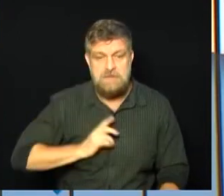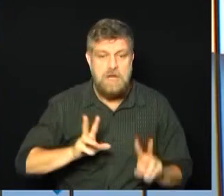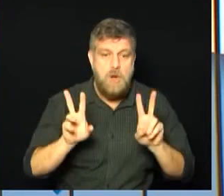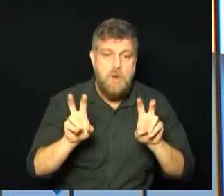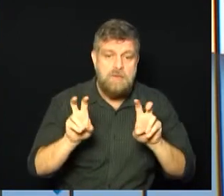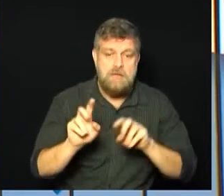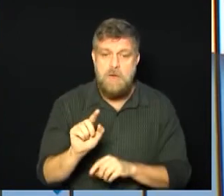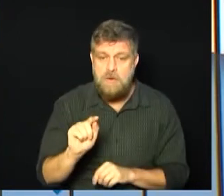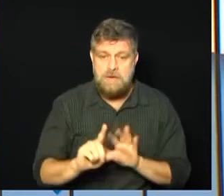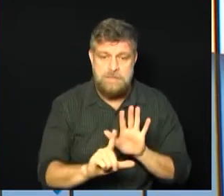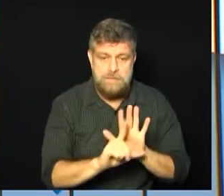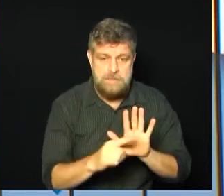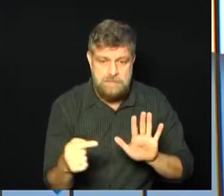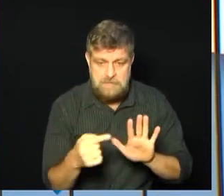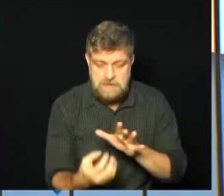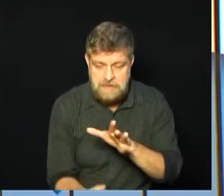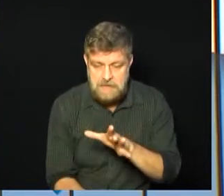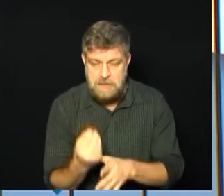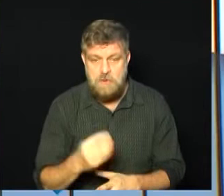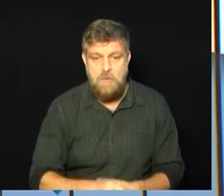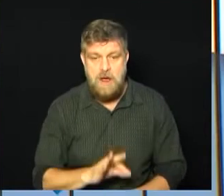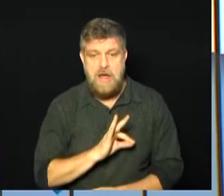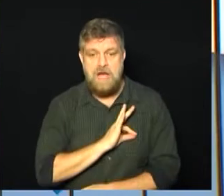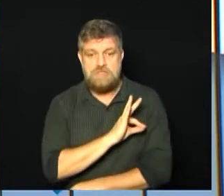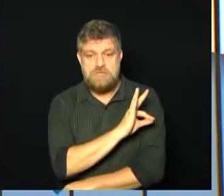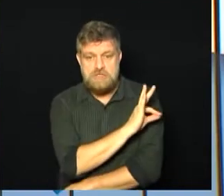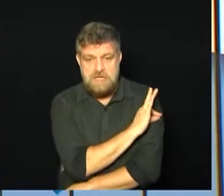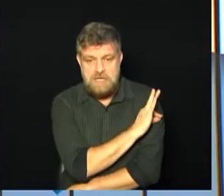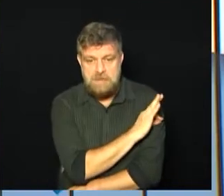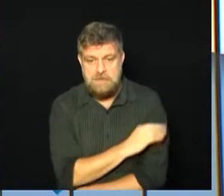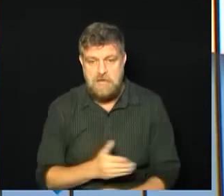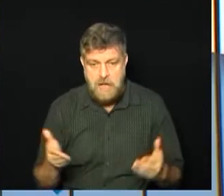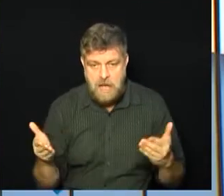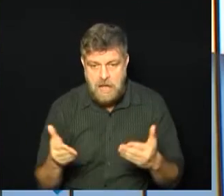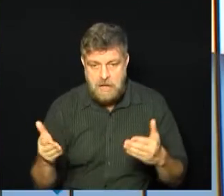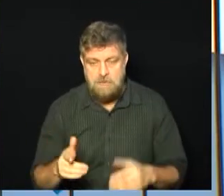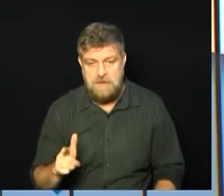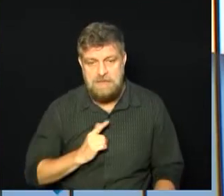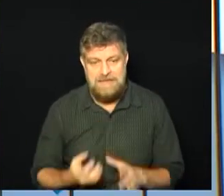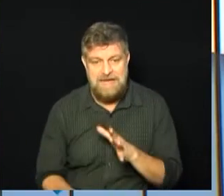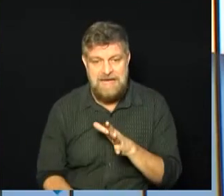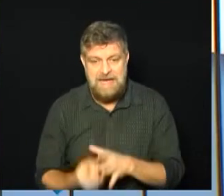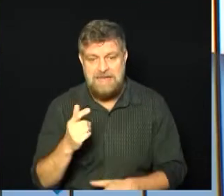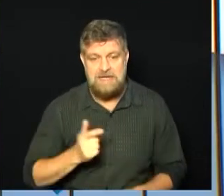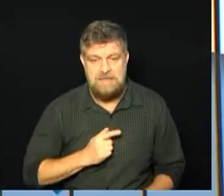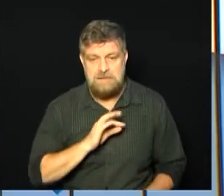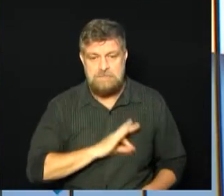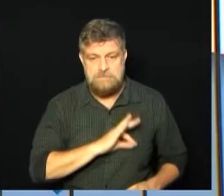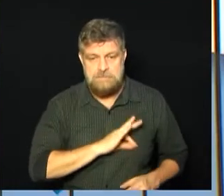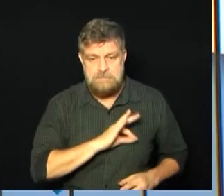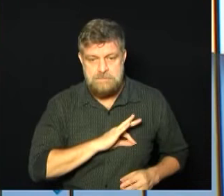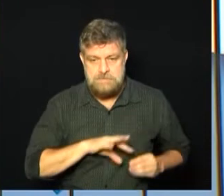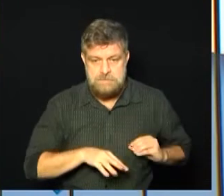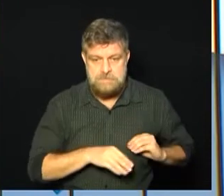aí da lei que criou aqui a Guarda Municipal de Campinas. Agora, a matéria cria a gratificação